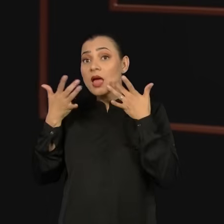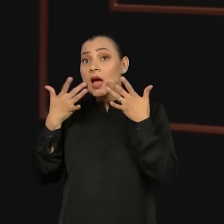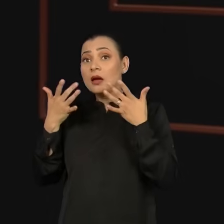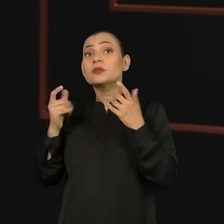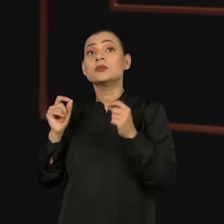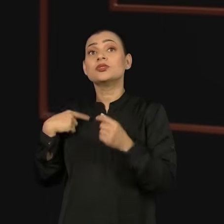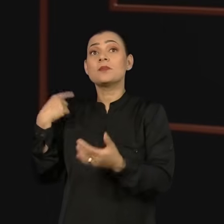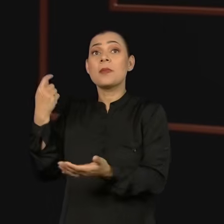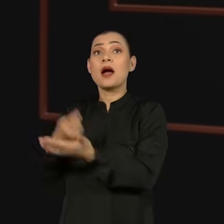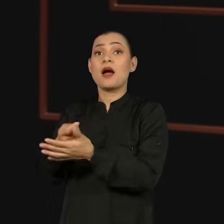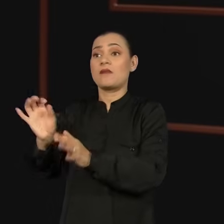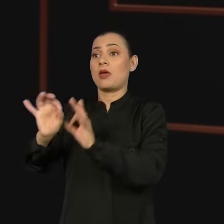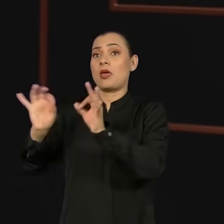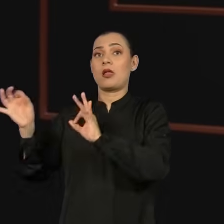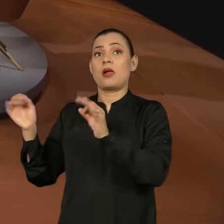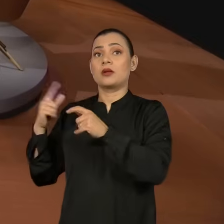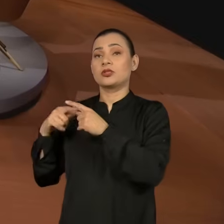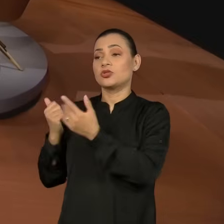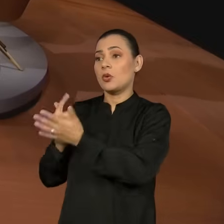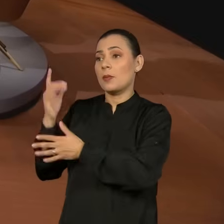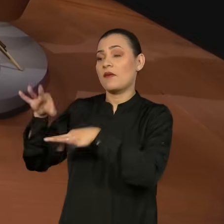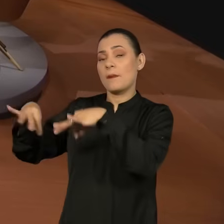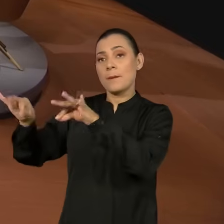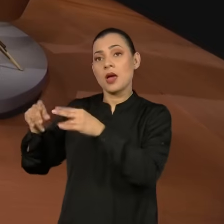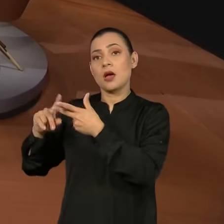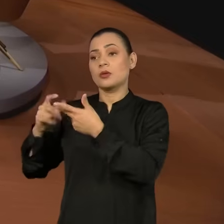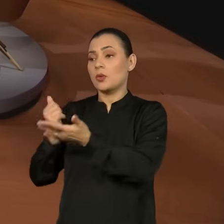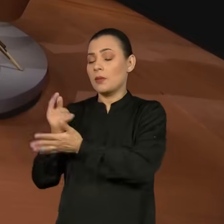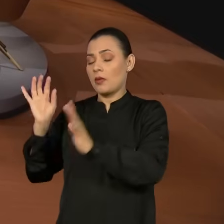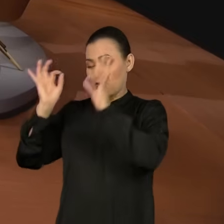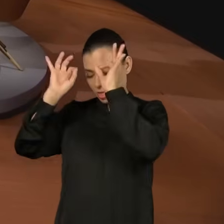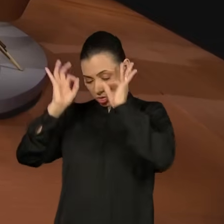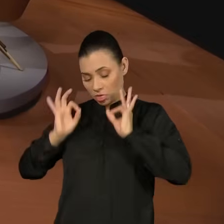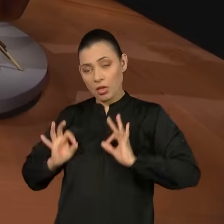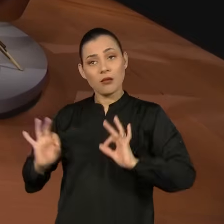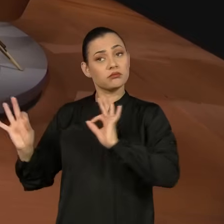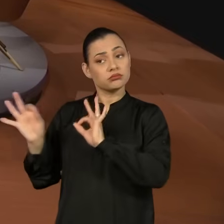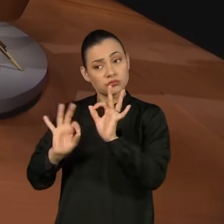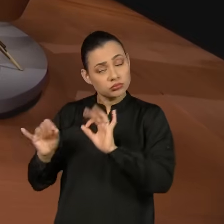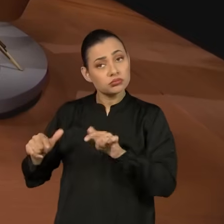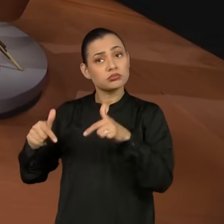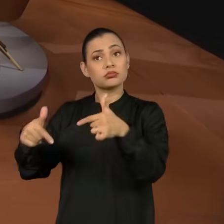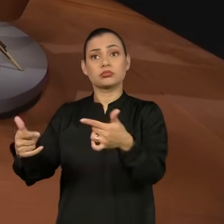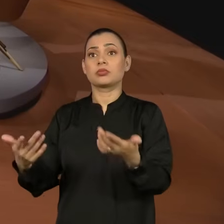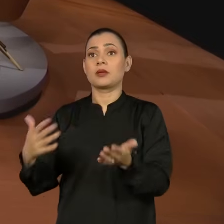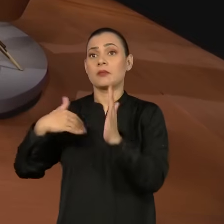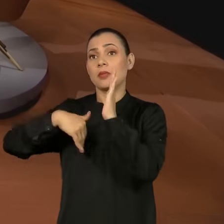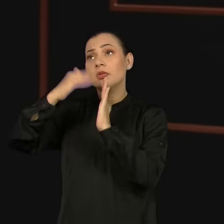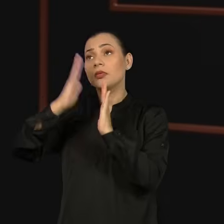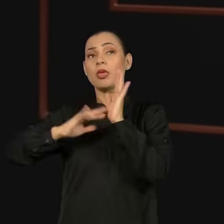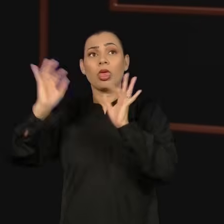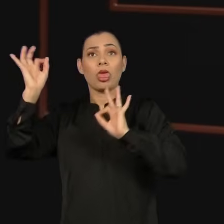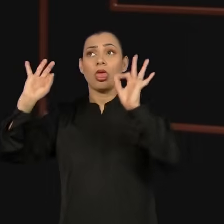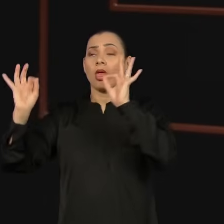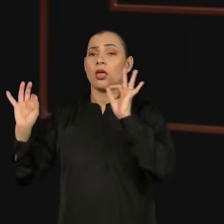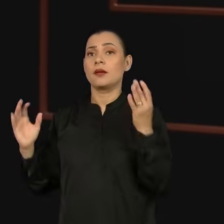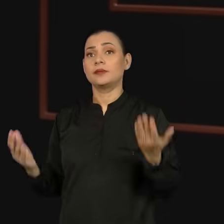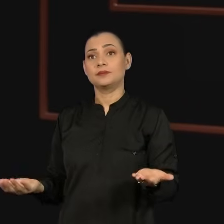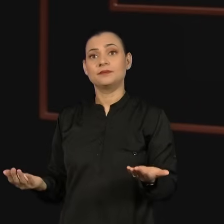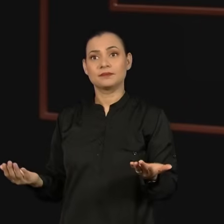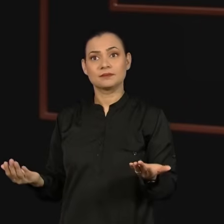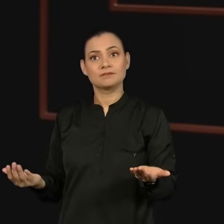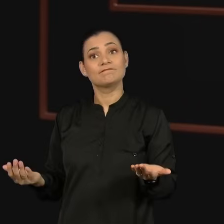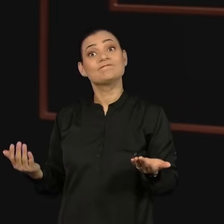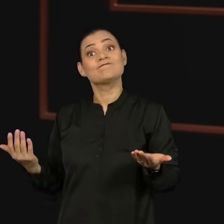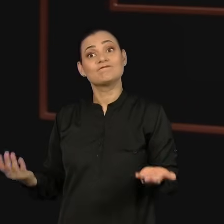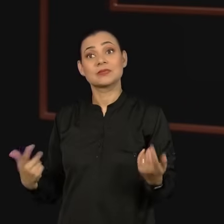para fazer. Porque a gente comprava os panos para fazer as fantasias e as tintas para fazer os telões e tal, né? E aí eu falei,